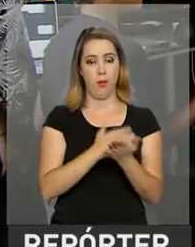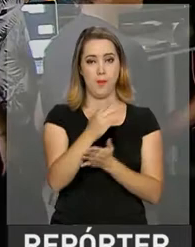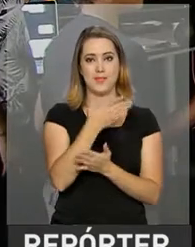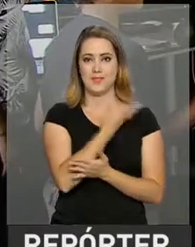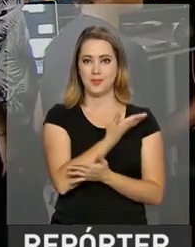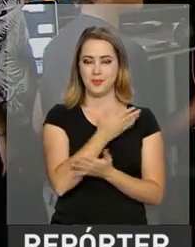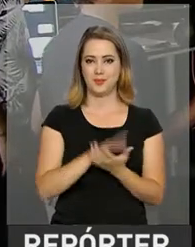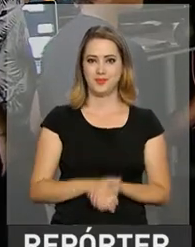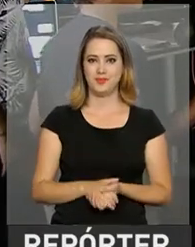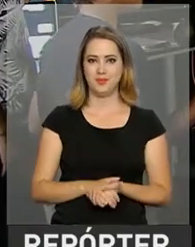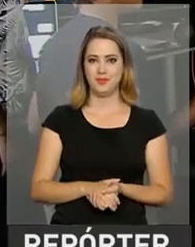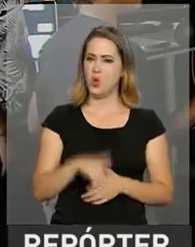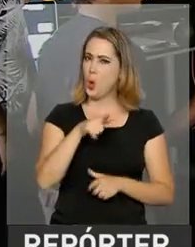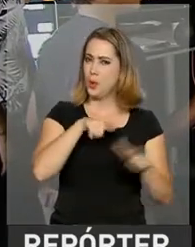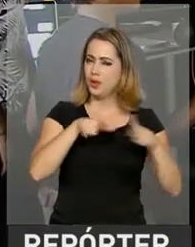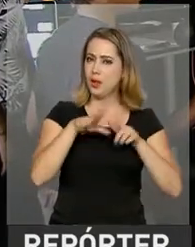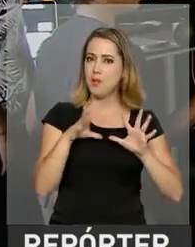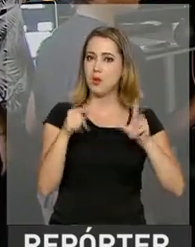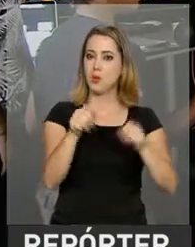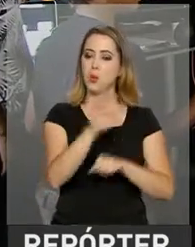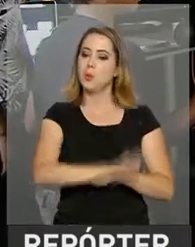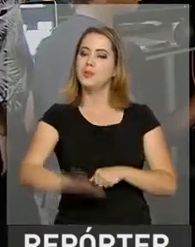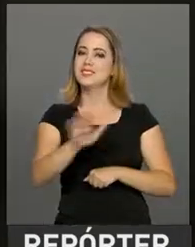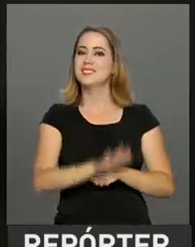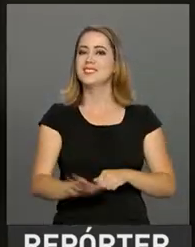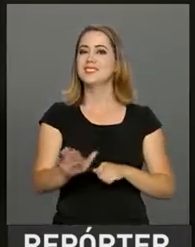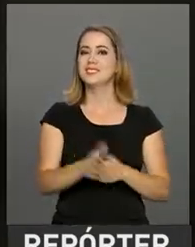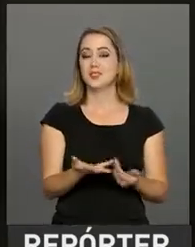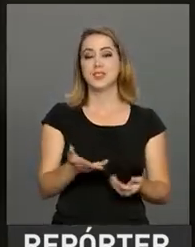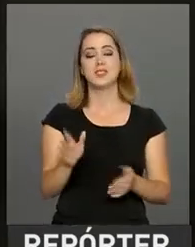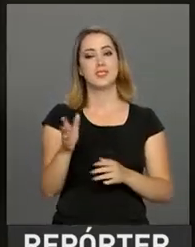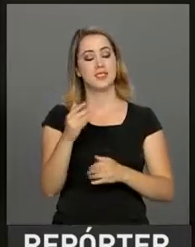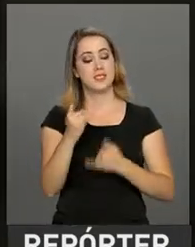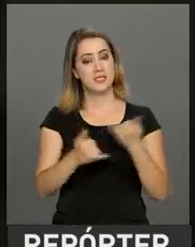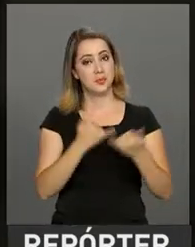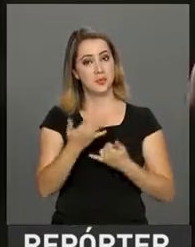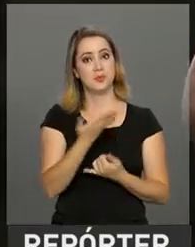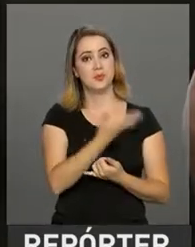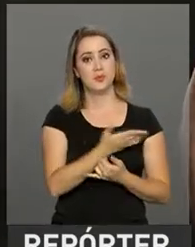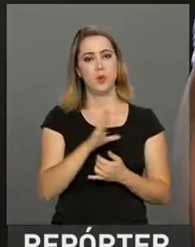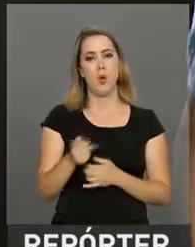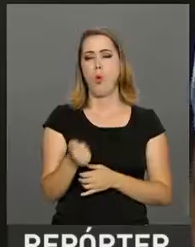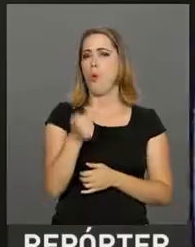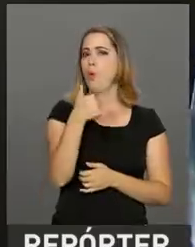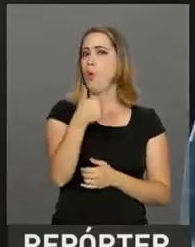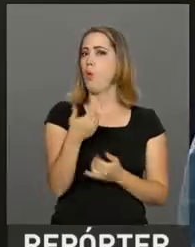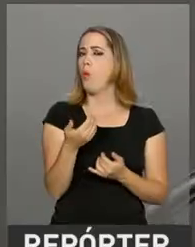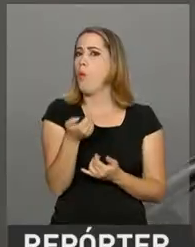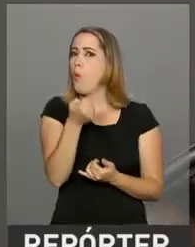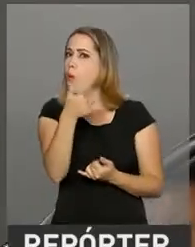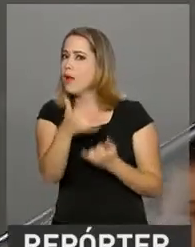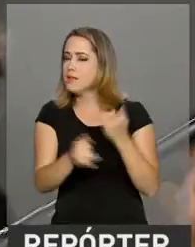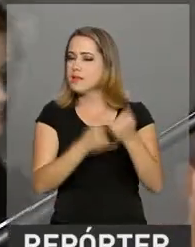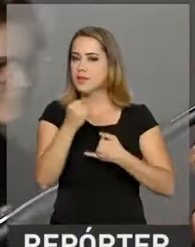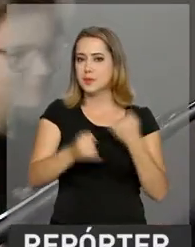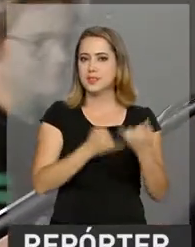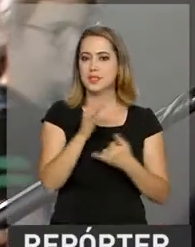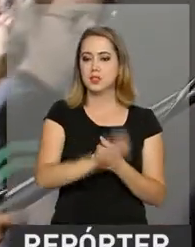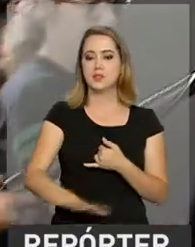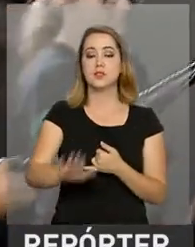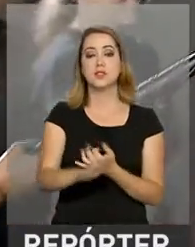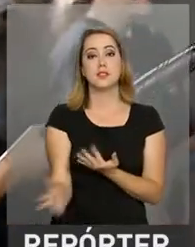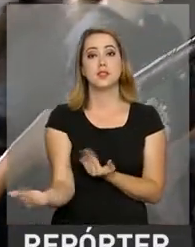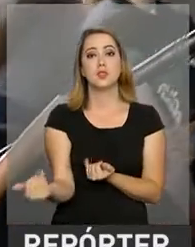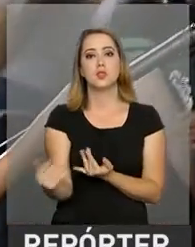A ação aqui é toda por conta desses pequenos cineastas. De uma forma descontraída, quase como brincadeira, crianças e